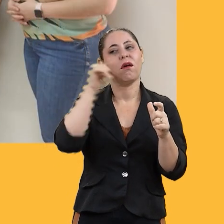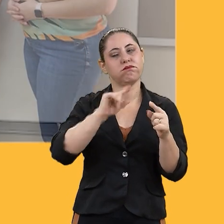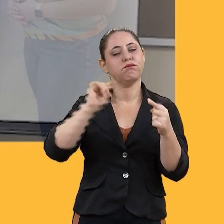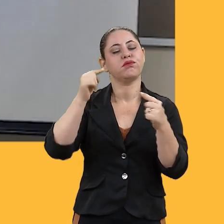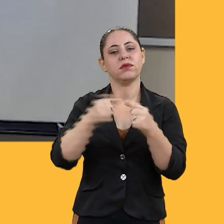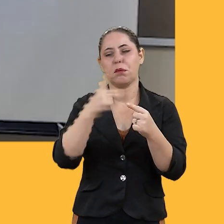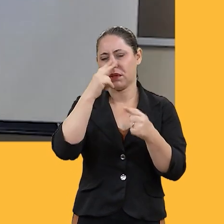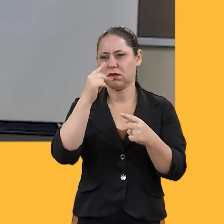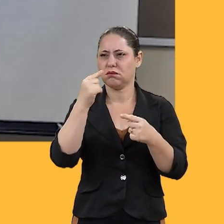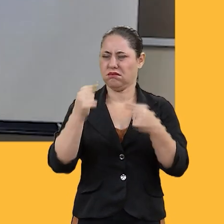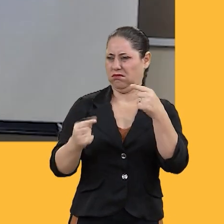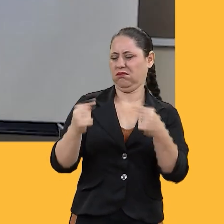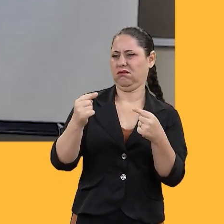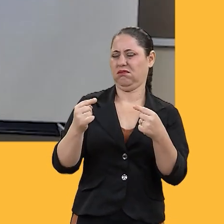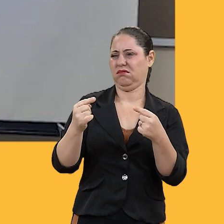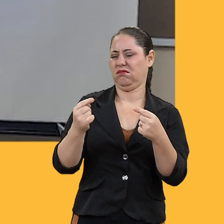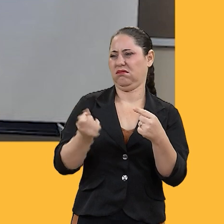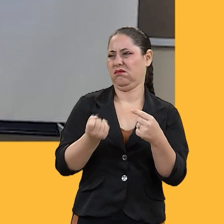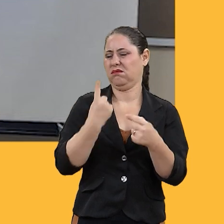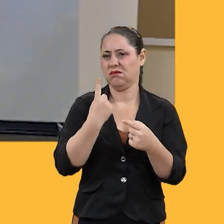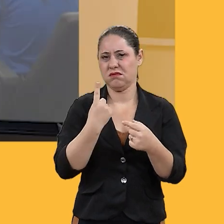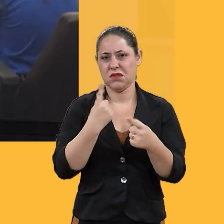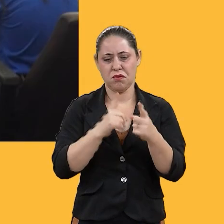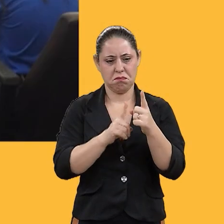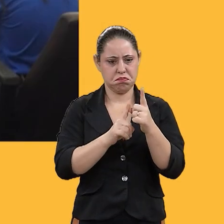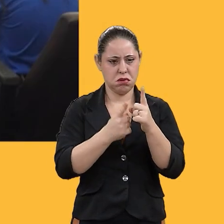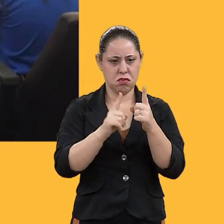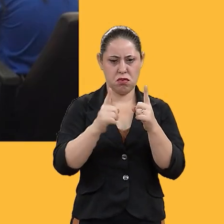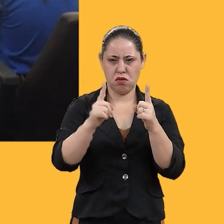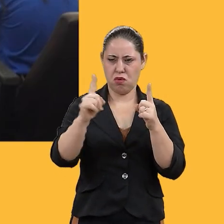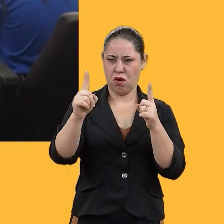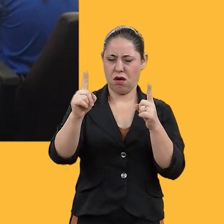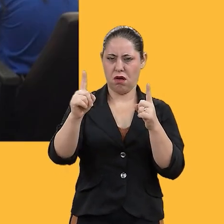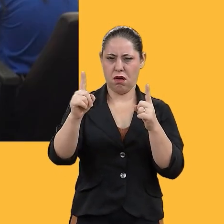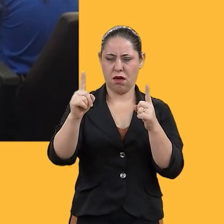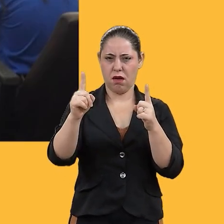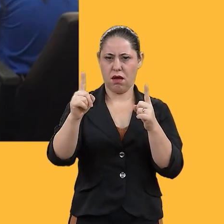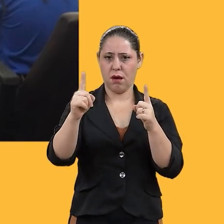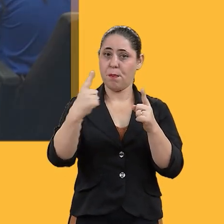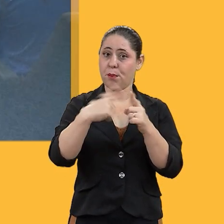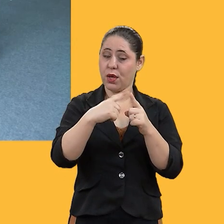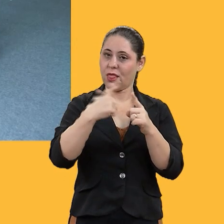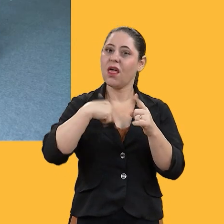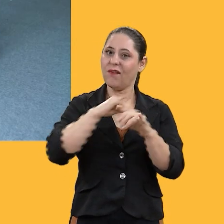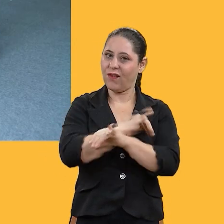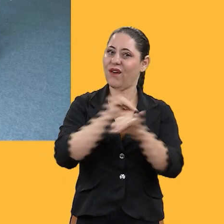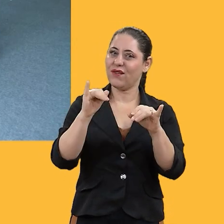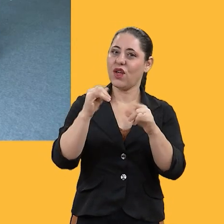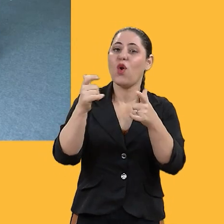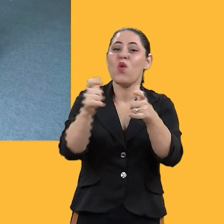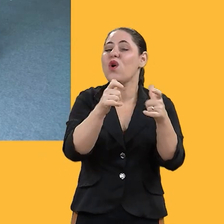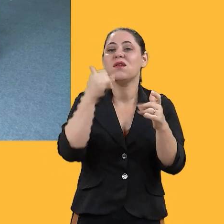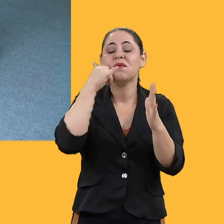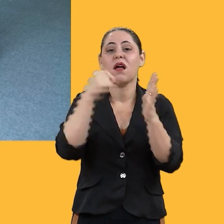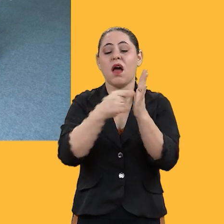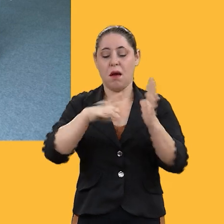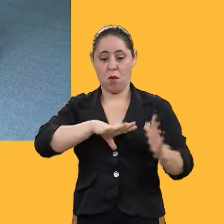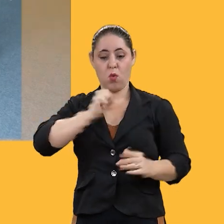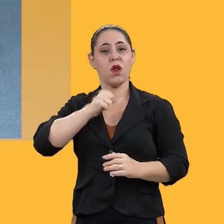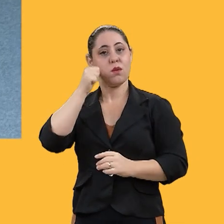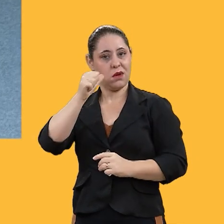porque os dados vão aumentar, naturalmente, porque a gente vai divulgar os canais de denúncia e vai empoderar as mulheres a denunciar. Elas vão ficar